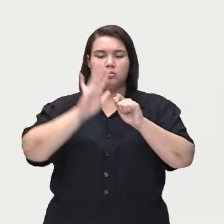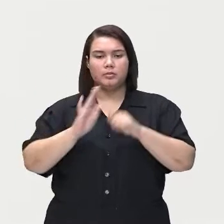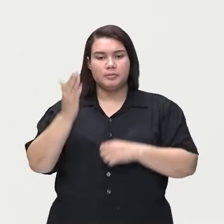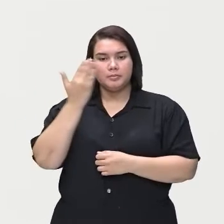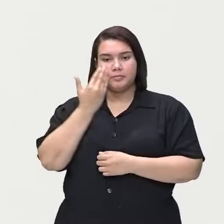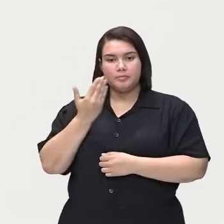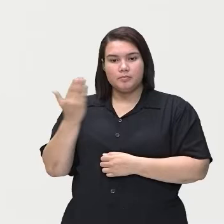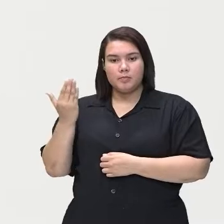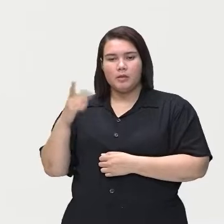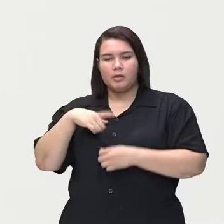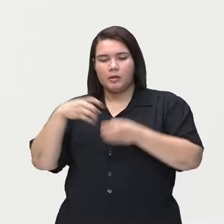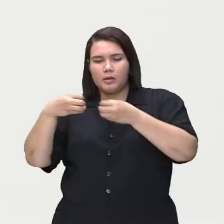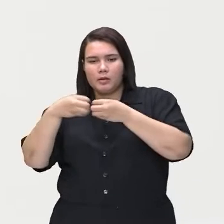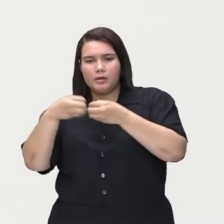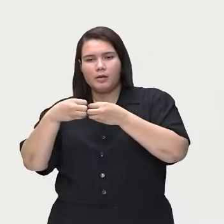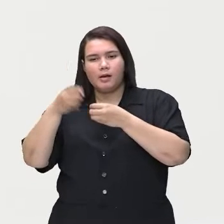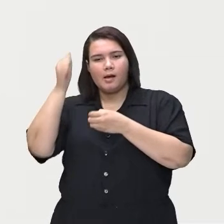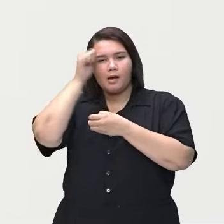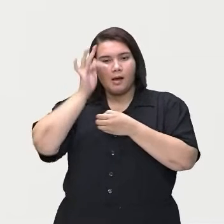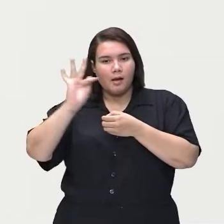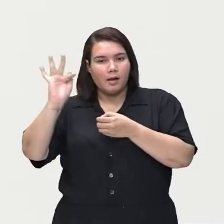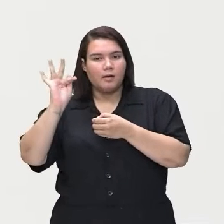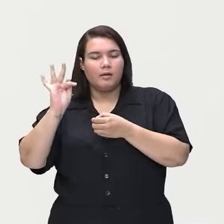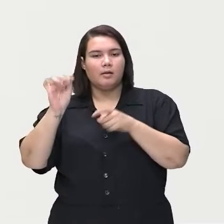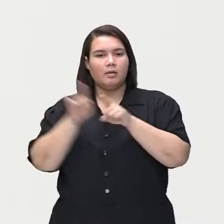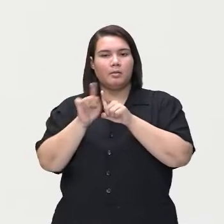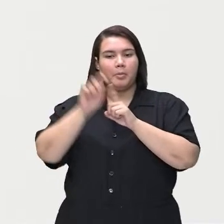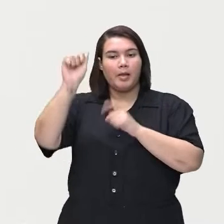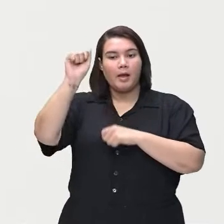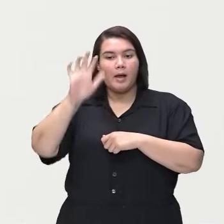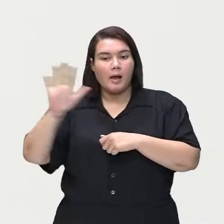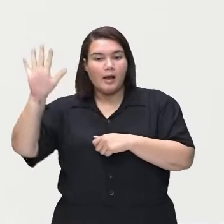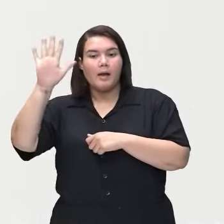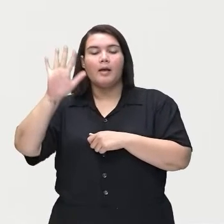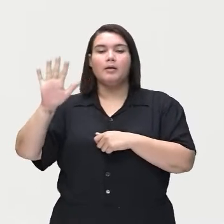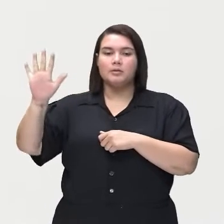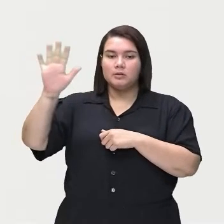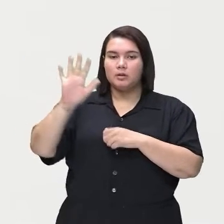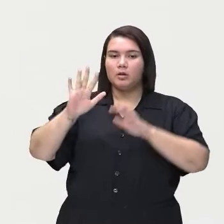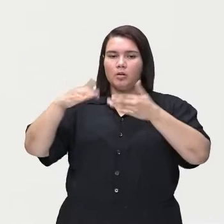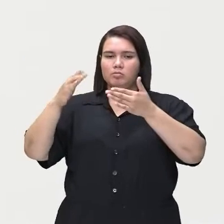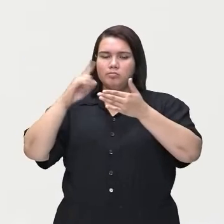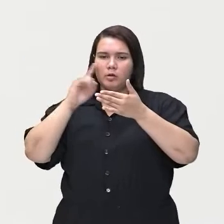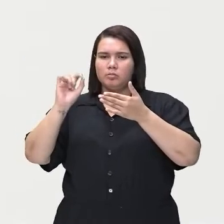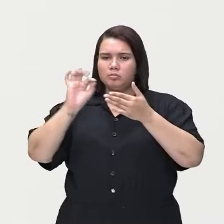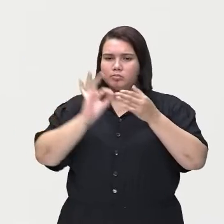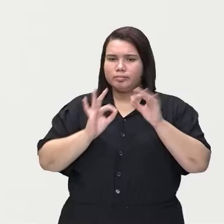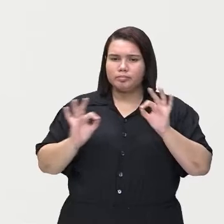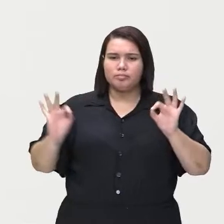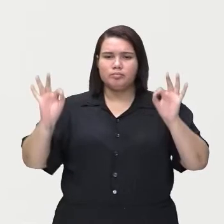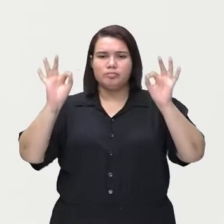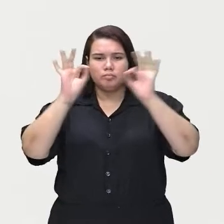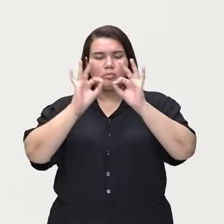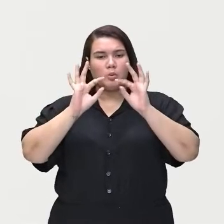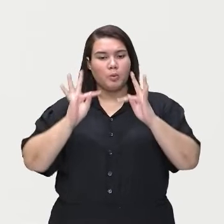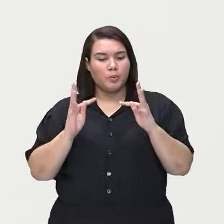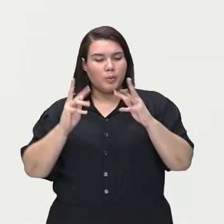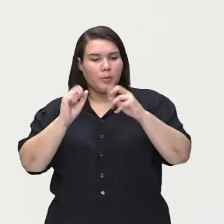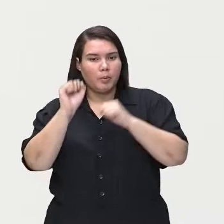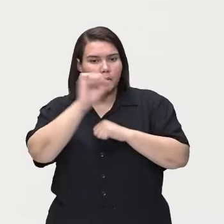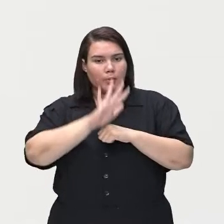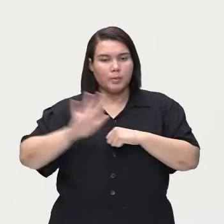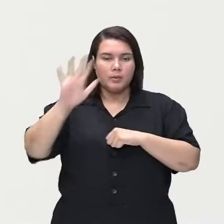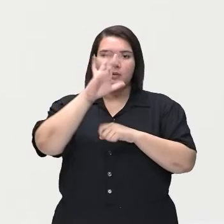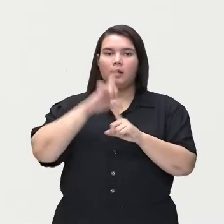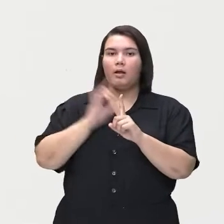da África, a gente tem aqui pela Ásia. Então, toda essa parte aqui teve uma forte influência